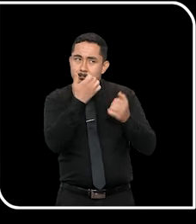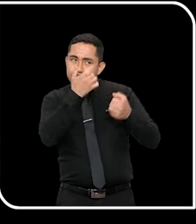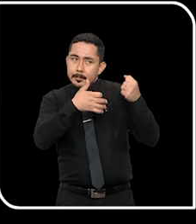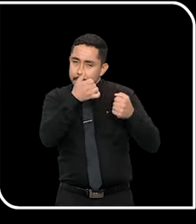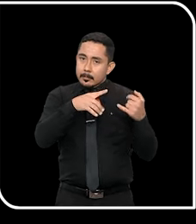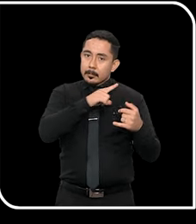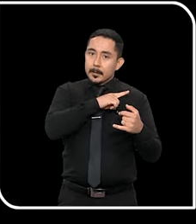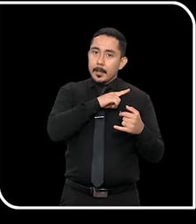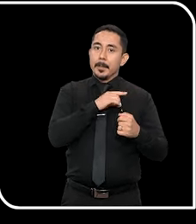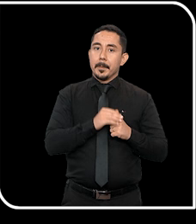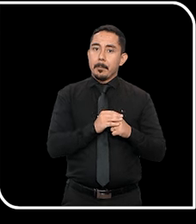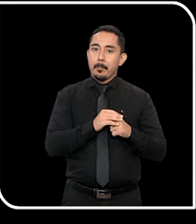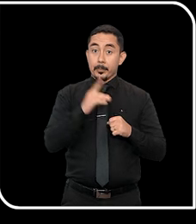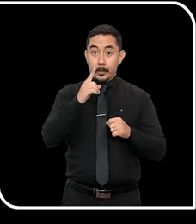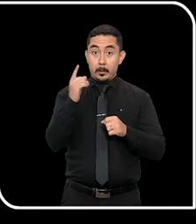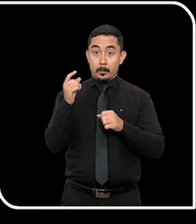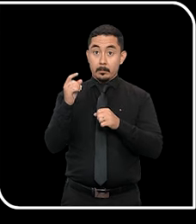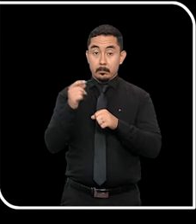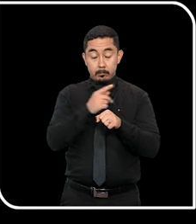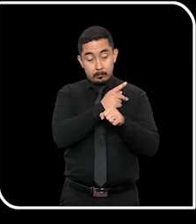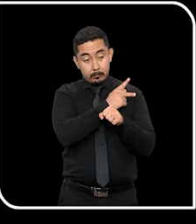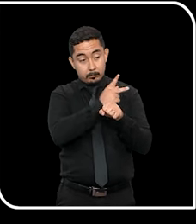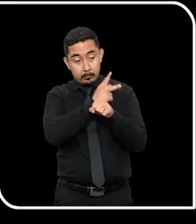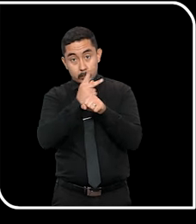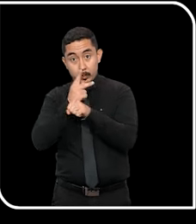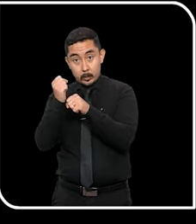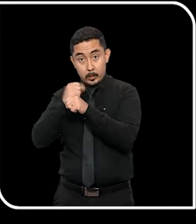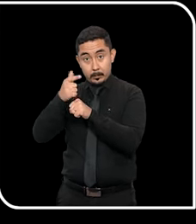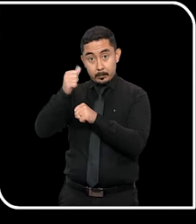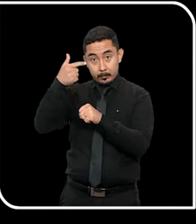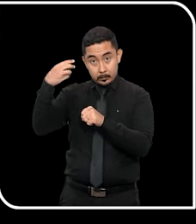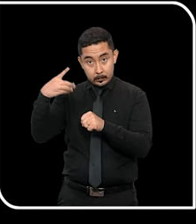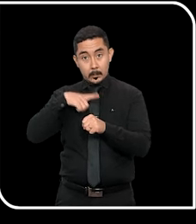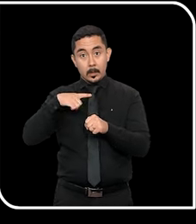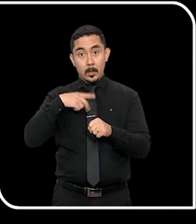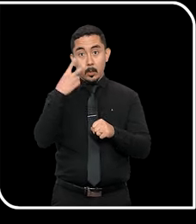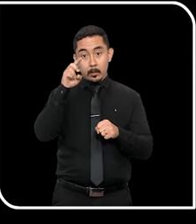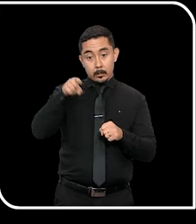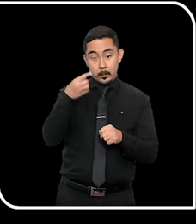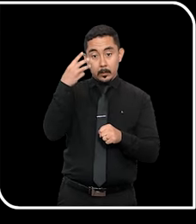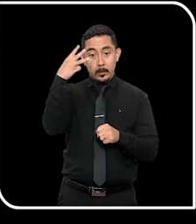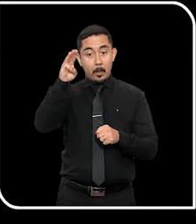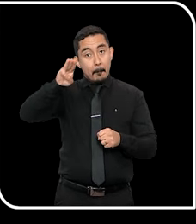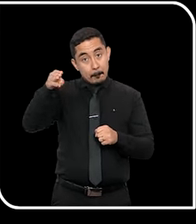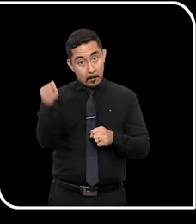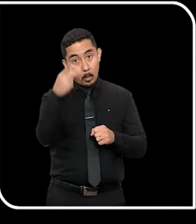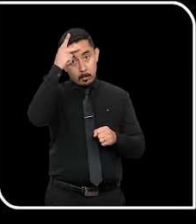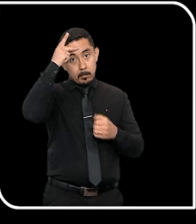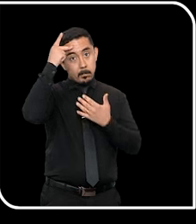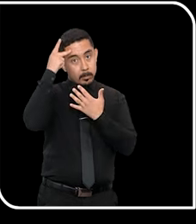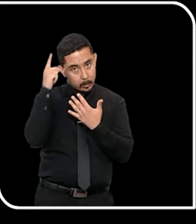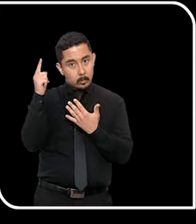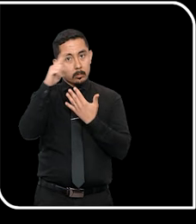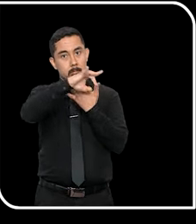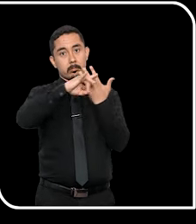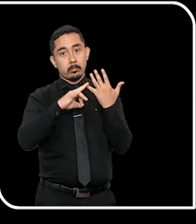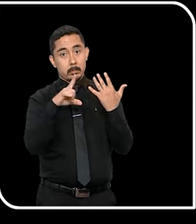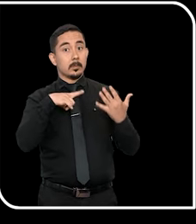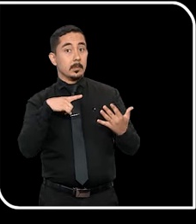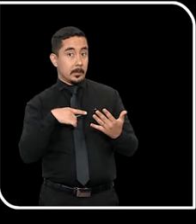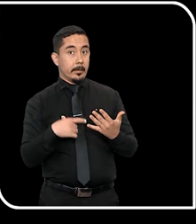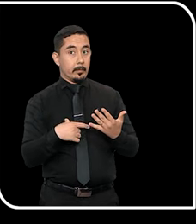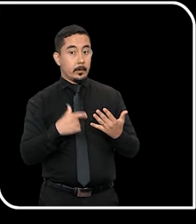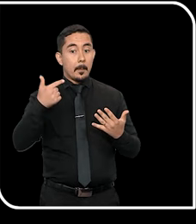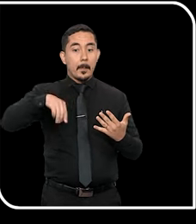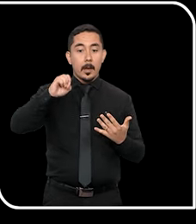segundo o último censo de 2023 o Brasil tem 18,6 milhões de pessoas com deficiência e segundo a ONU